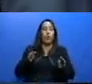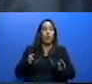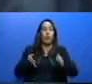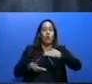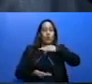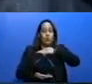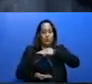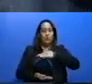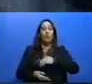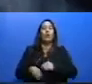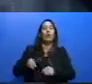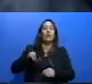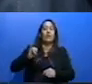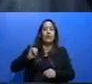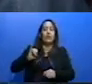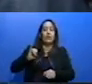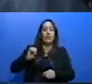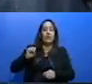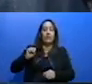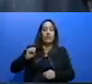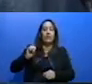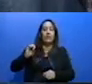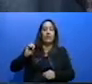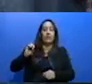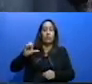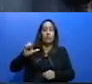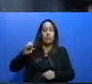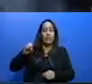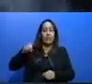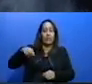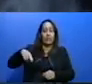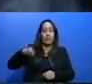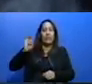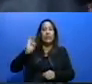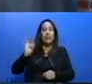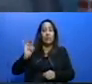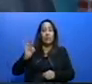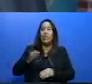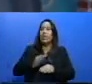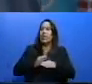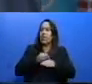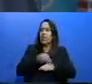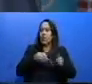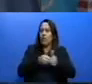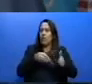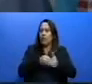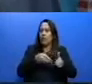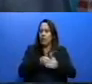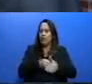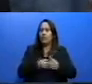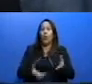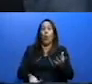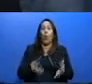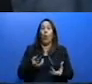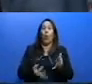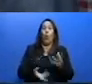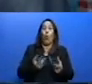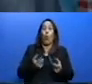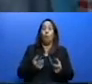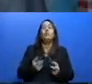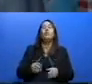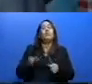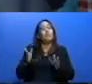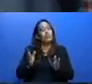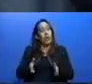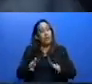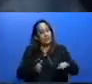isolante térmico. Não permite a passagem do calor. E o metal é o condutor